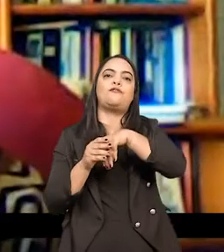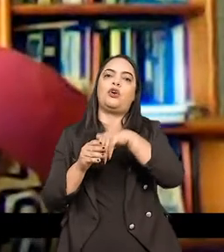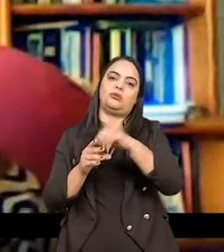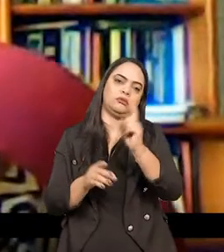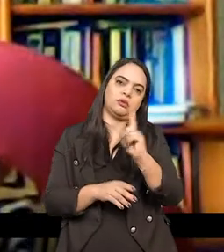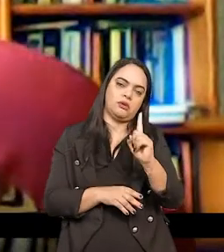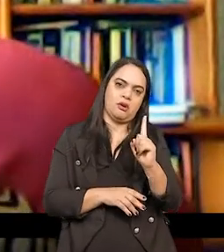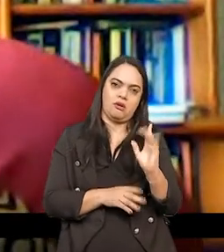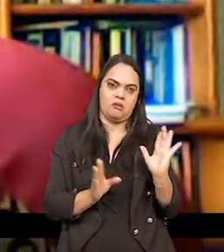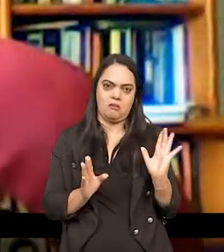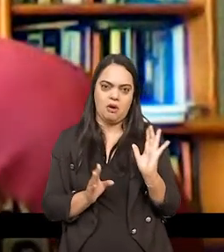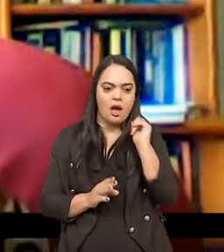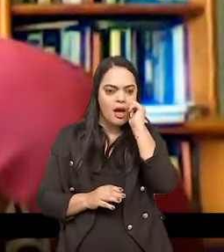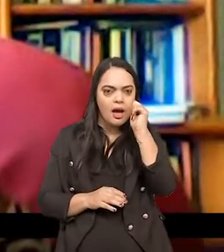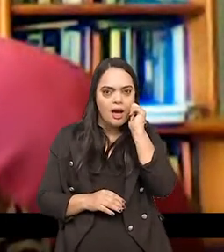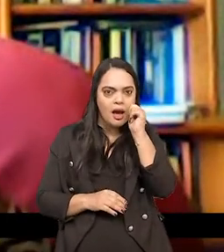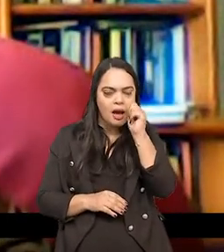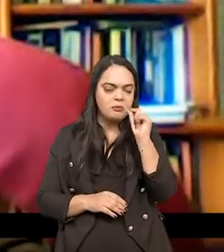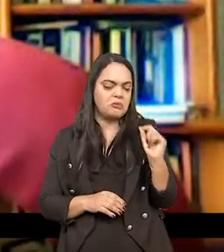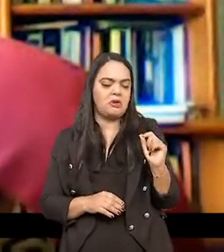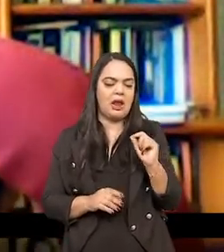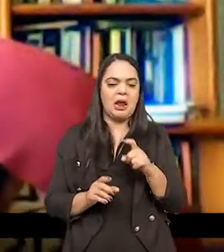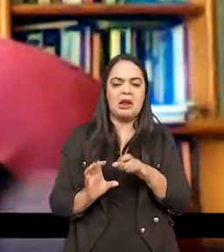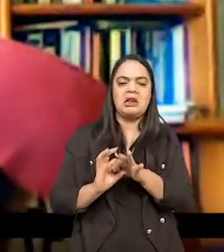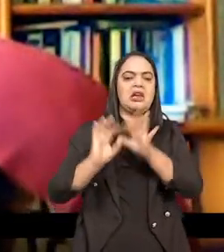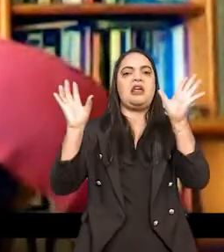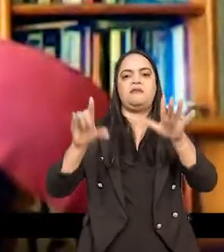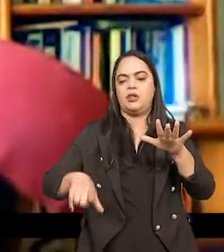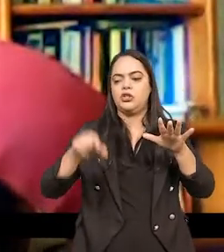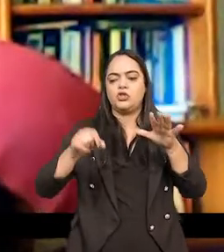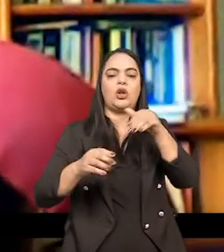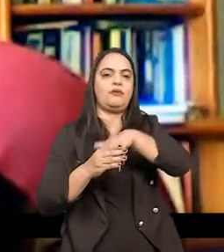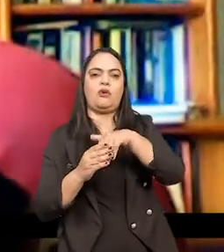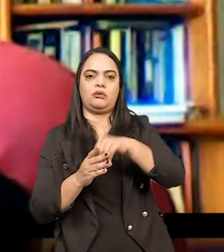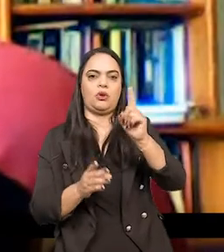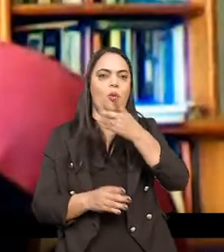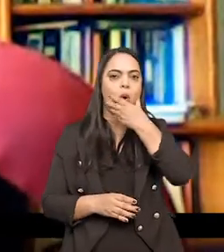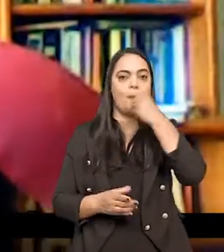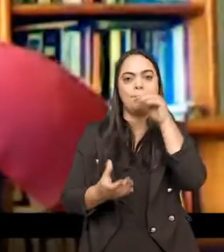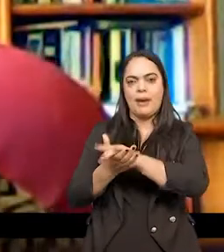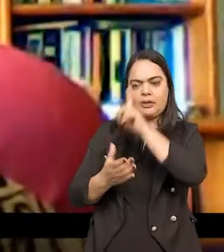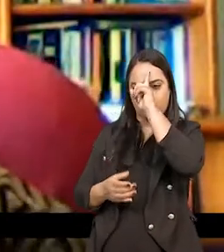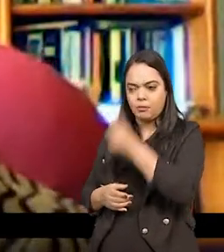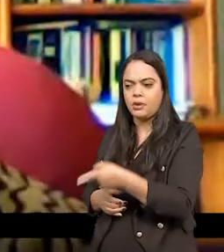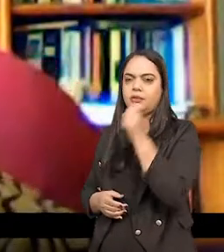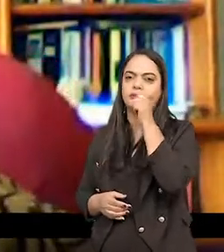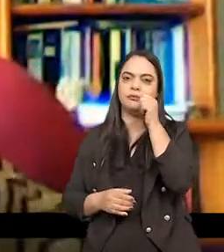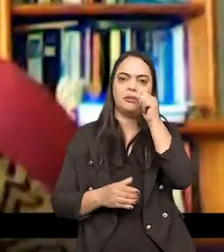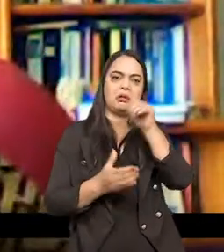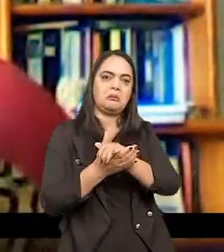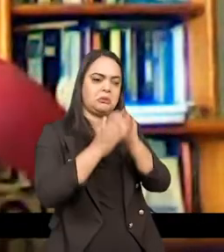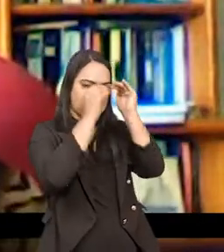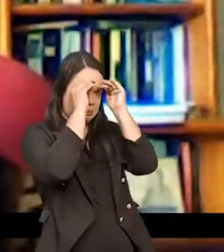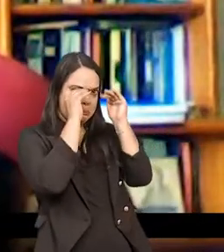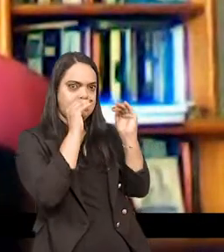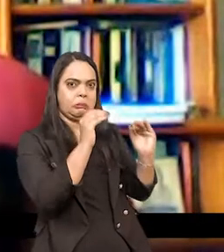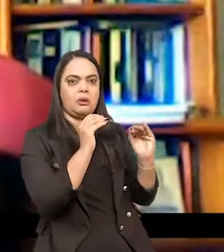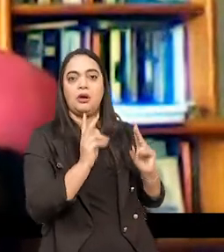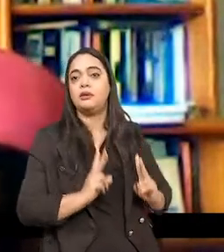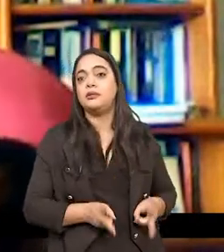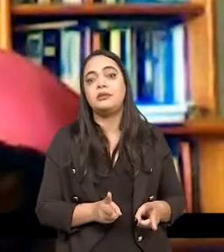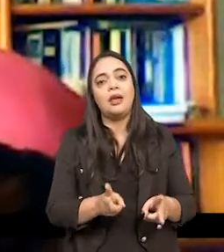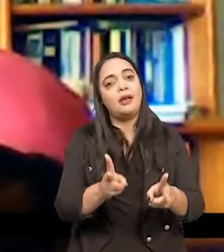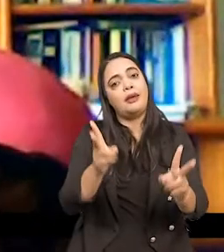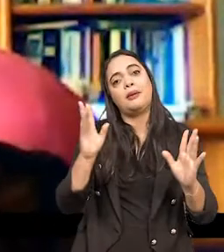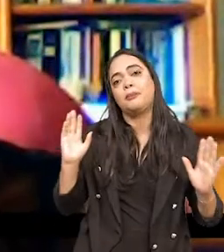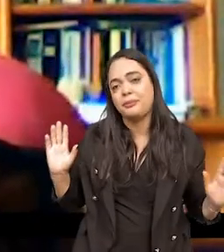tinha uma participação política independente, não é? Ela votava em quem o marido mandava. Isso tem a ver desde a história da cidadania